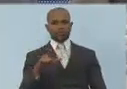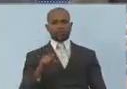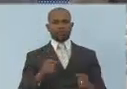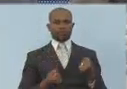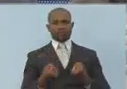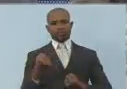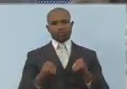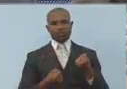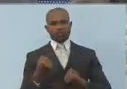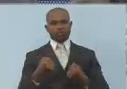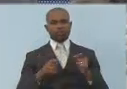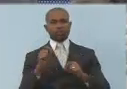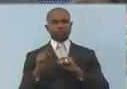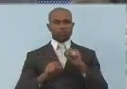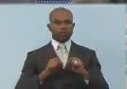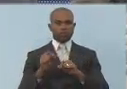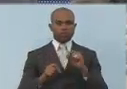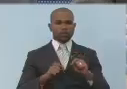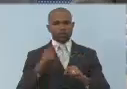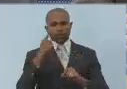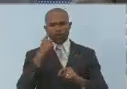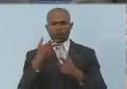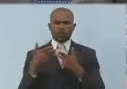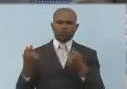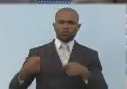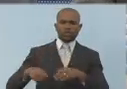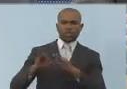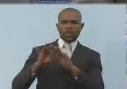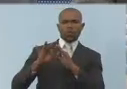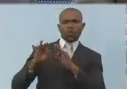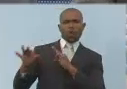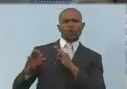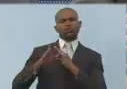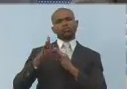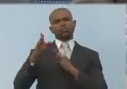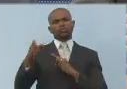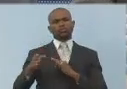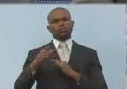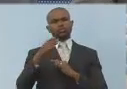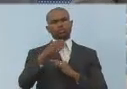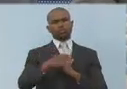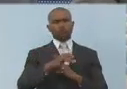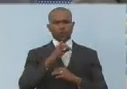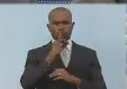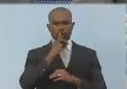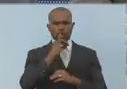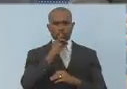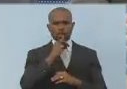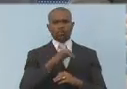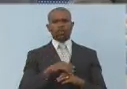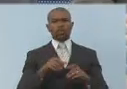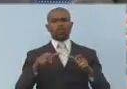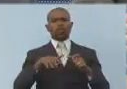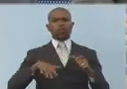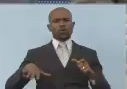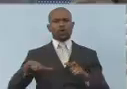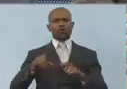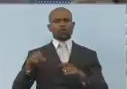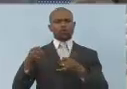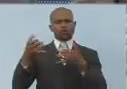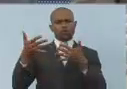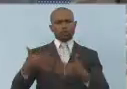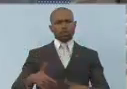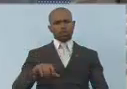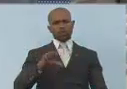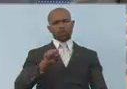para suprir essa necessidade do Fácil nas diversas regiões da cidade. Por exemplo, as regiões que o senhor citou, o